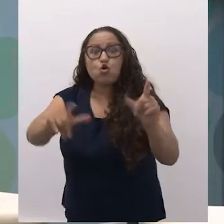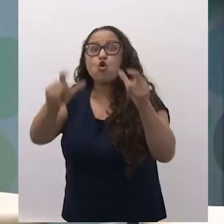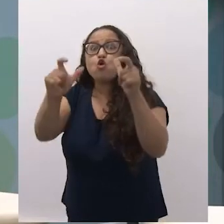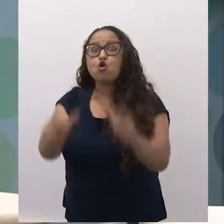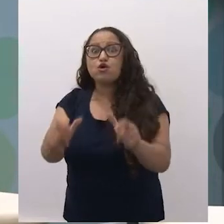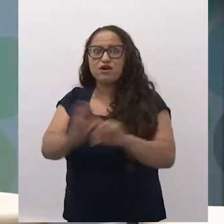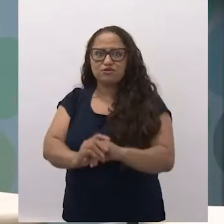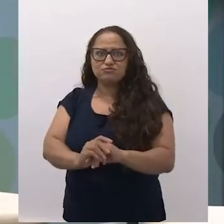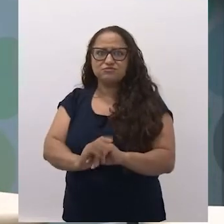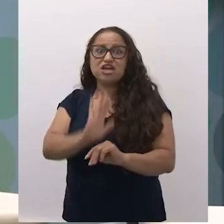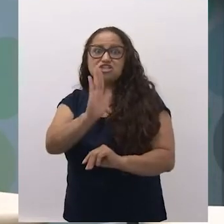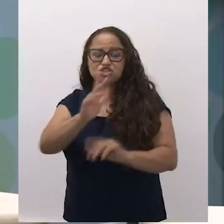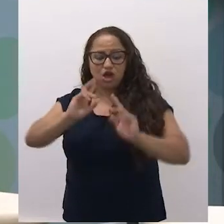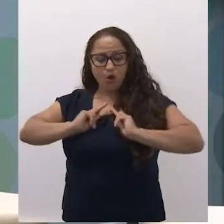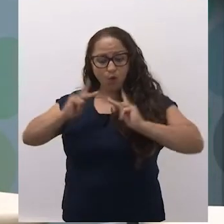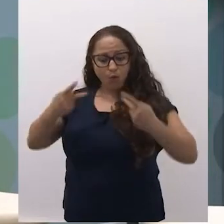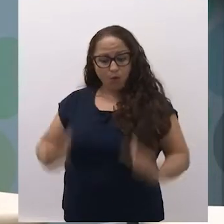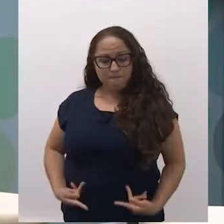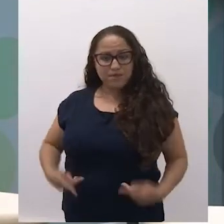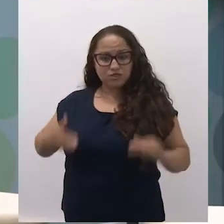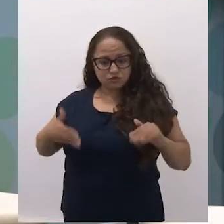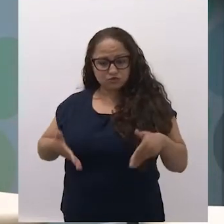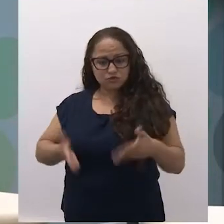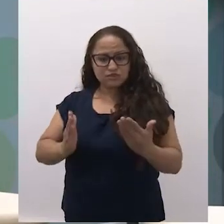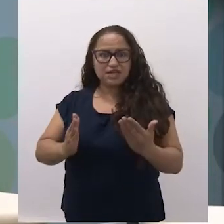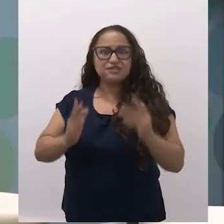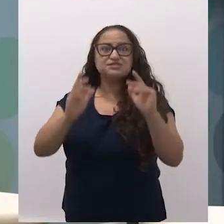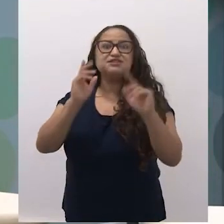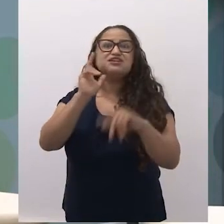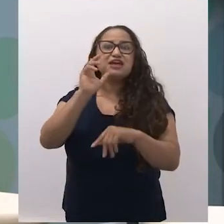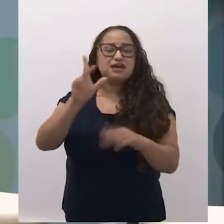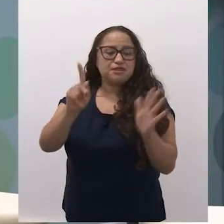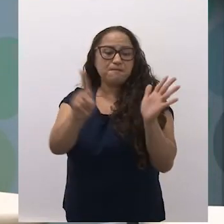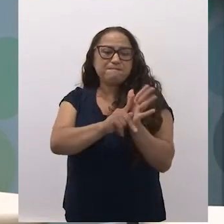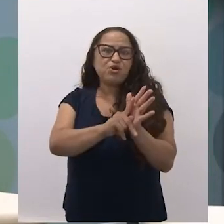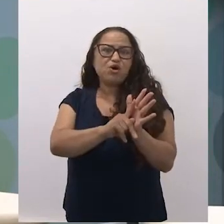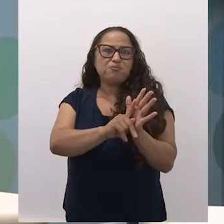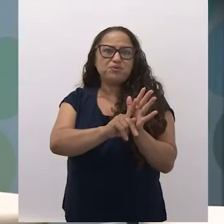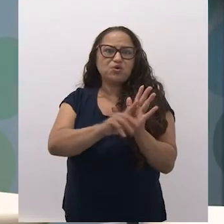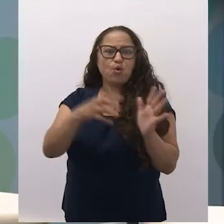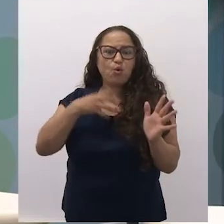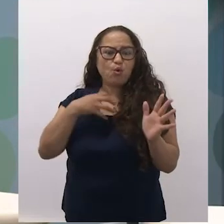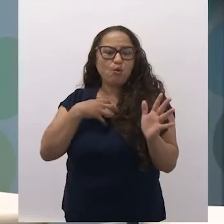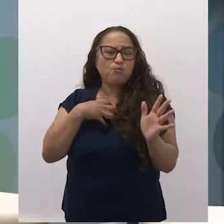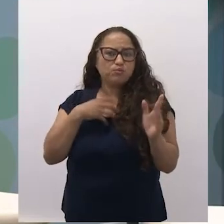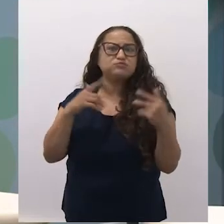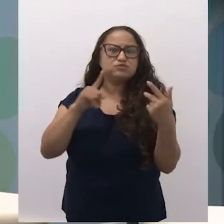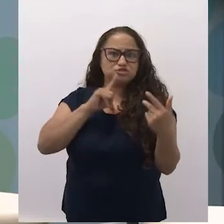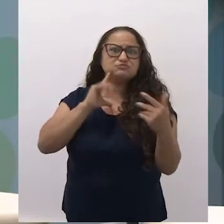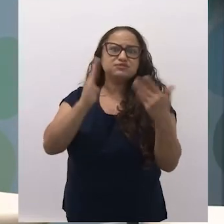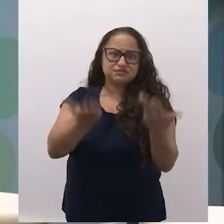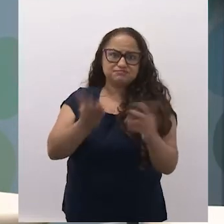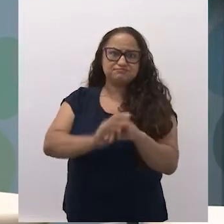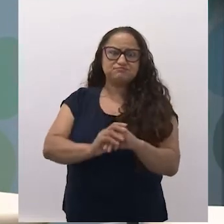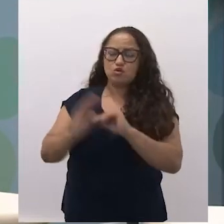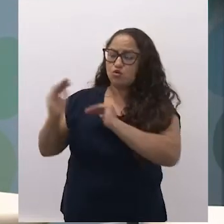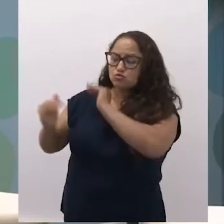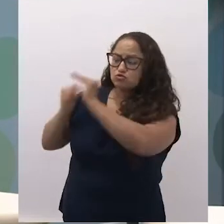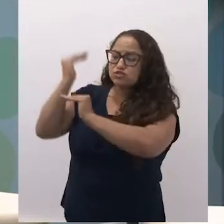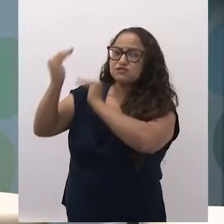ser humano, ao nascer, é um indivíduo biológico. No desenvolvimento do ser humano, existe um processo